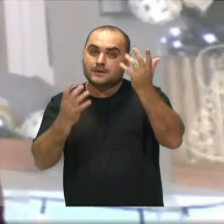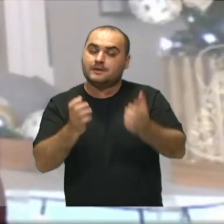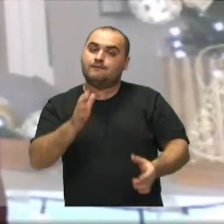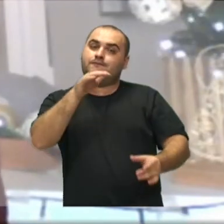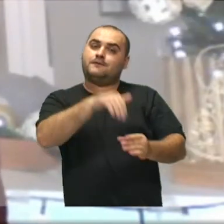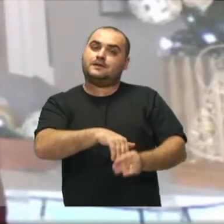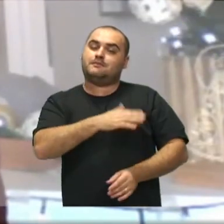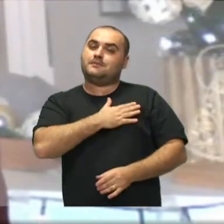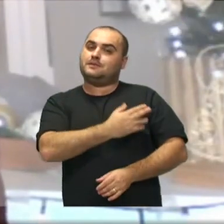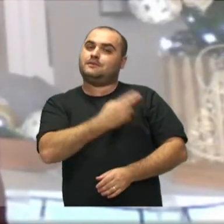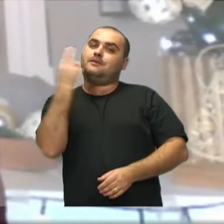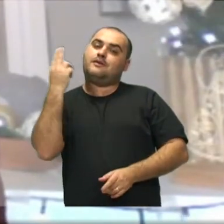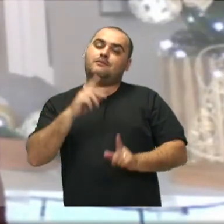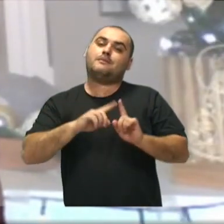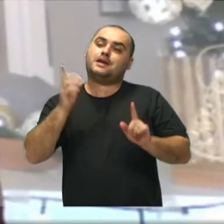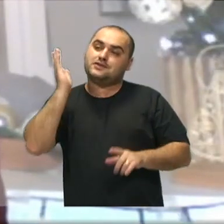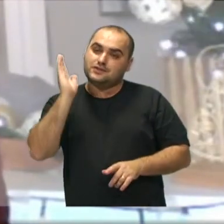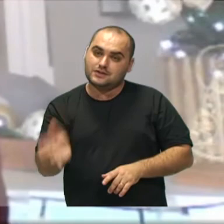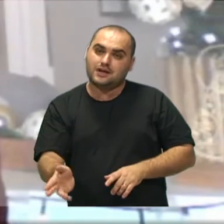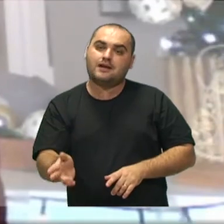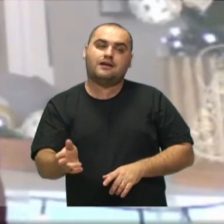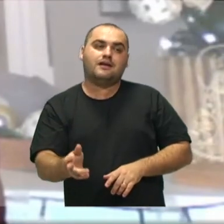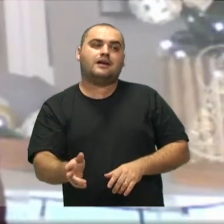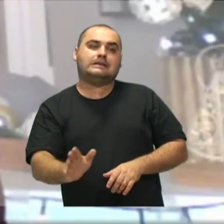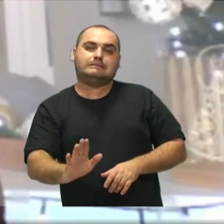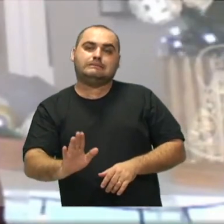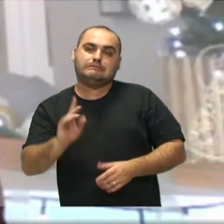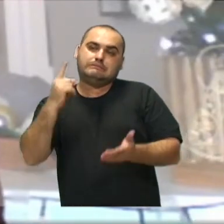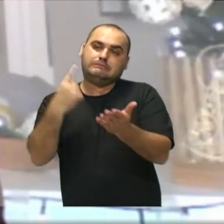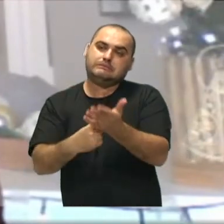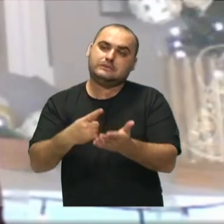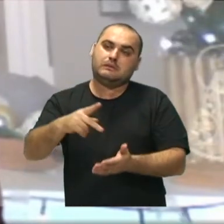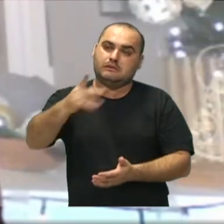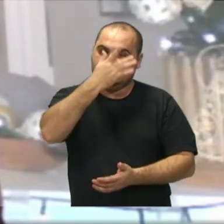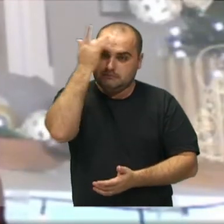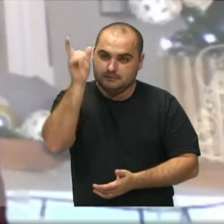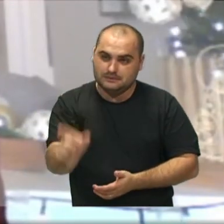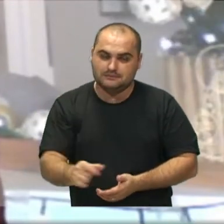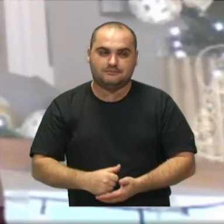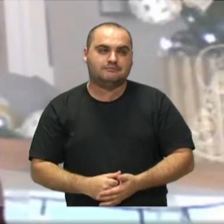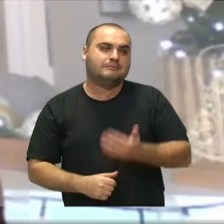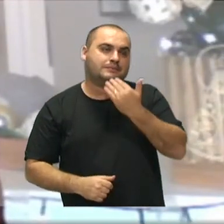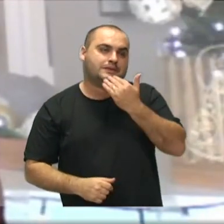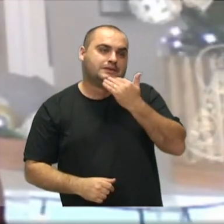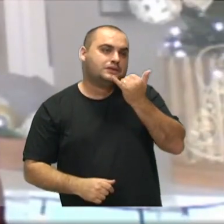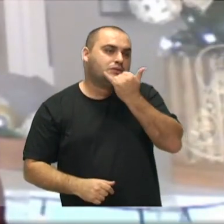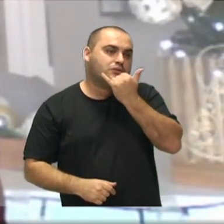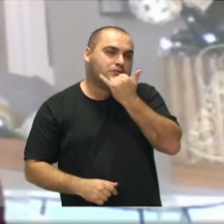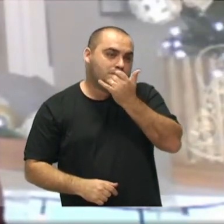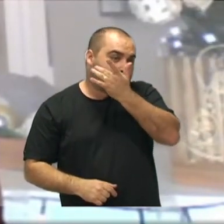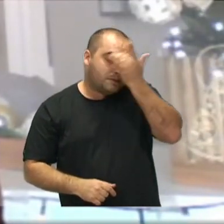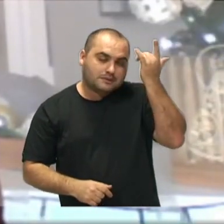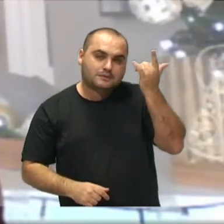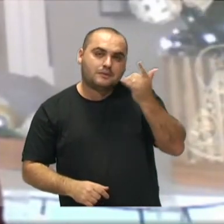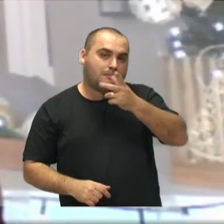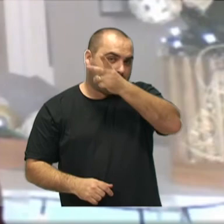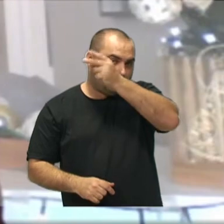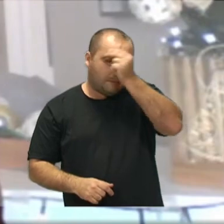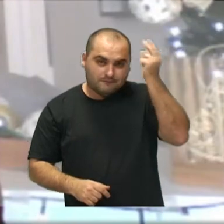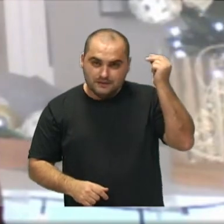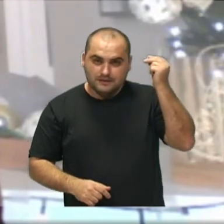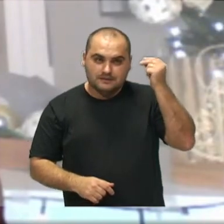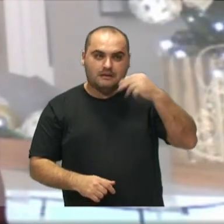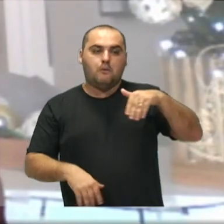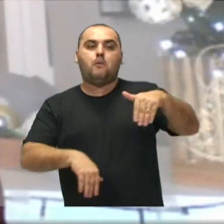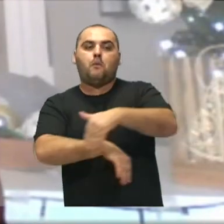mas também já tinham dado a palavra para outra pessoa. Pedir desculpa para aquelas que estavam me aguardando como prefeita. Eu sou muito cobrada